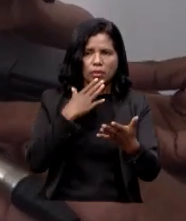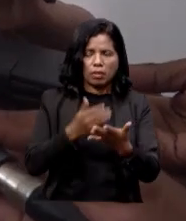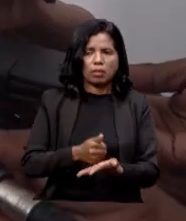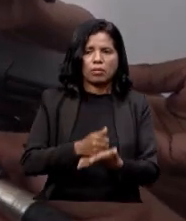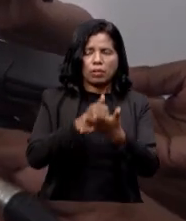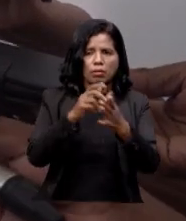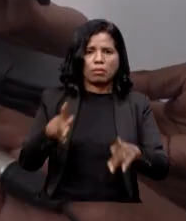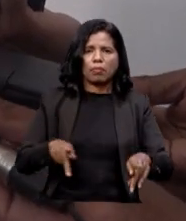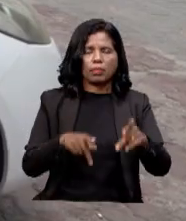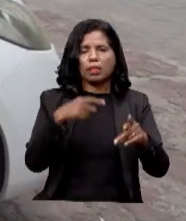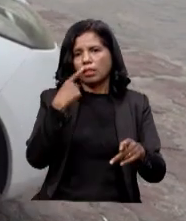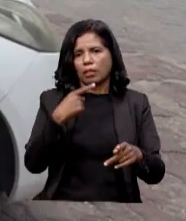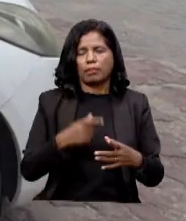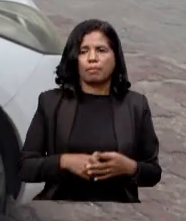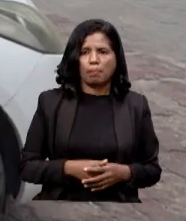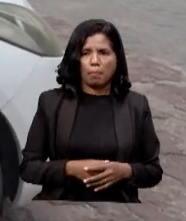publik sede.